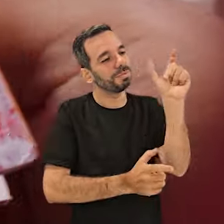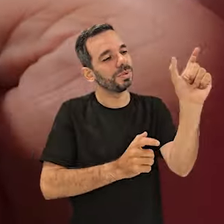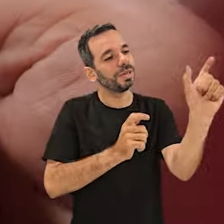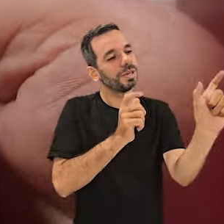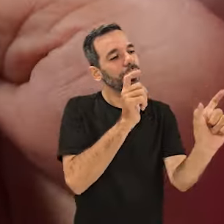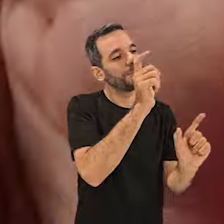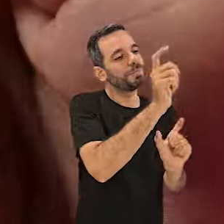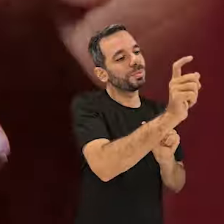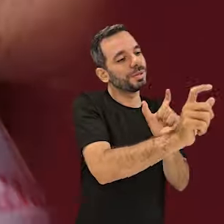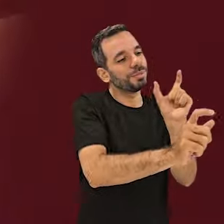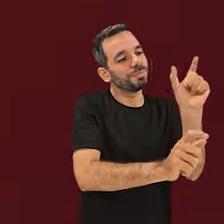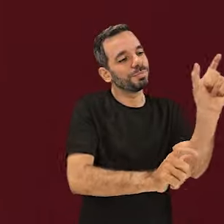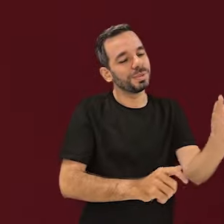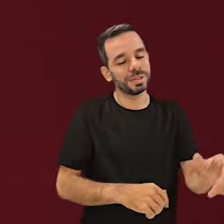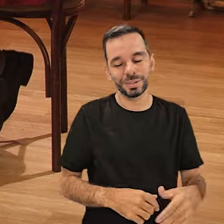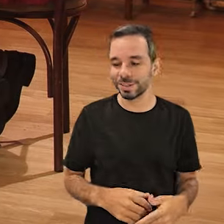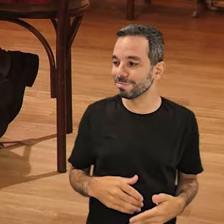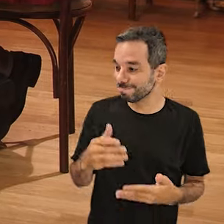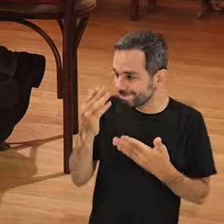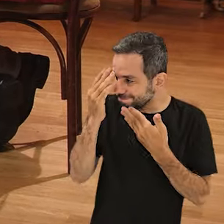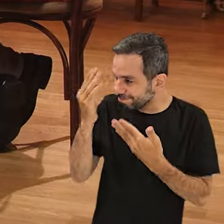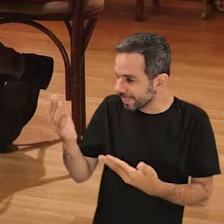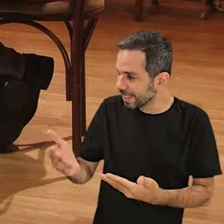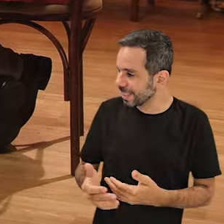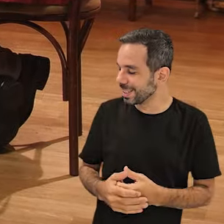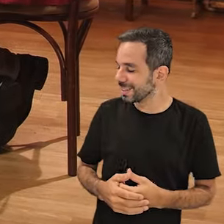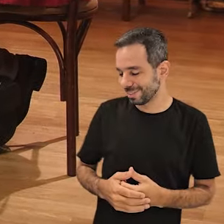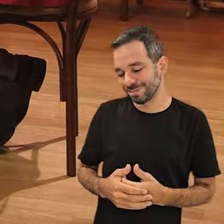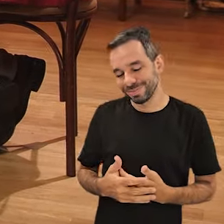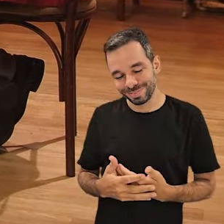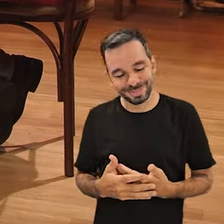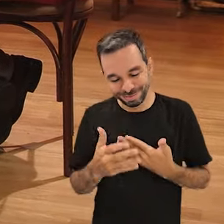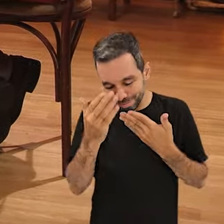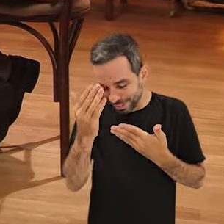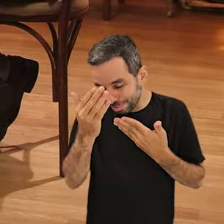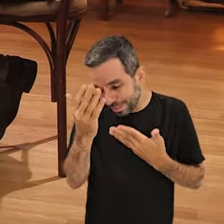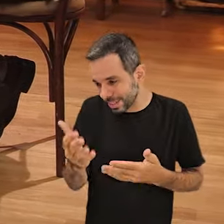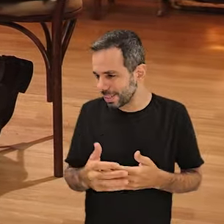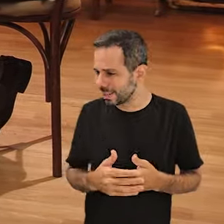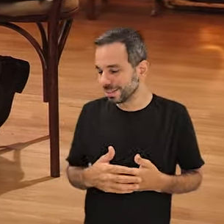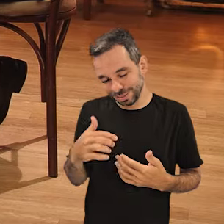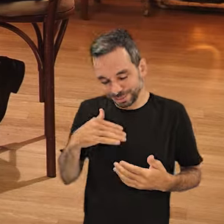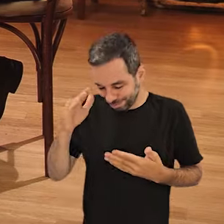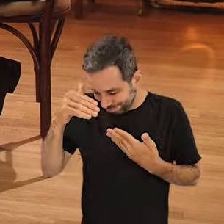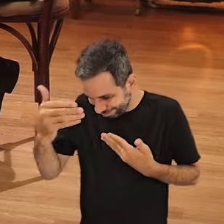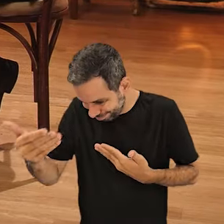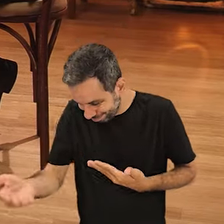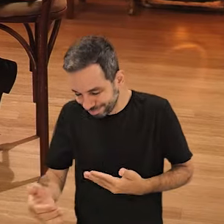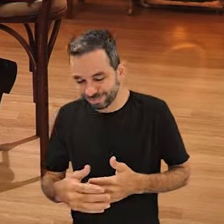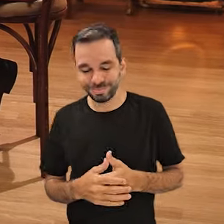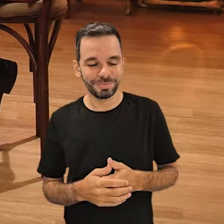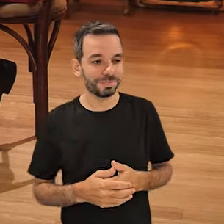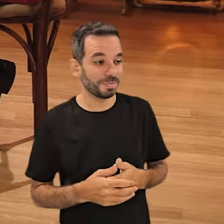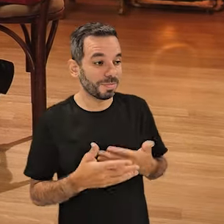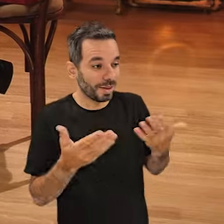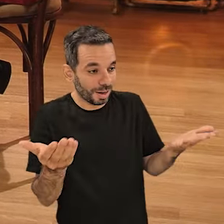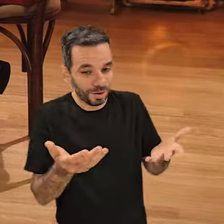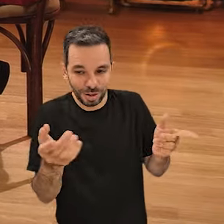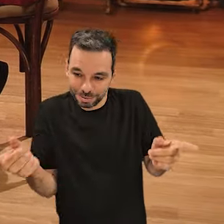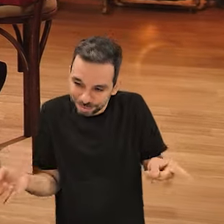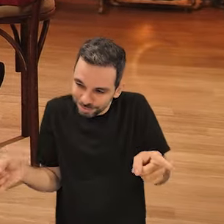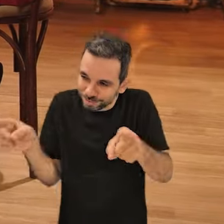vez. Obrigado, mestre. Obrigado, querido. Que delícia. Maravilha. Obrigado, obrigado. Que honra. Agora é sua vez, maestro. Vamos